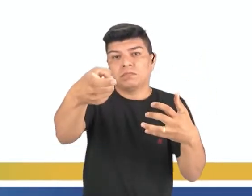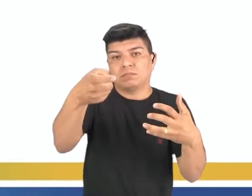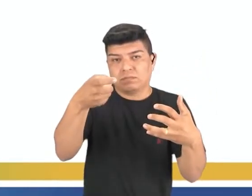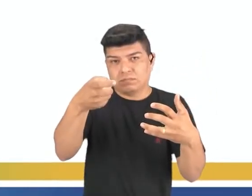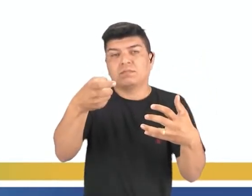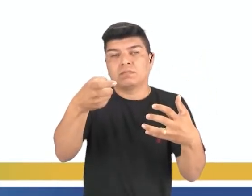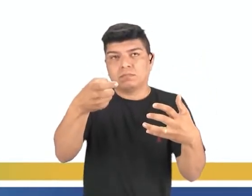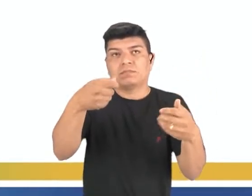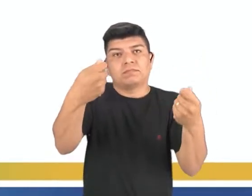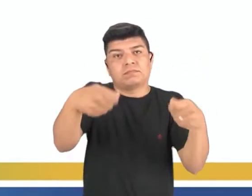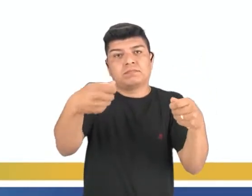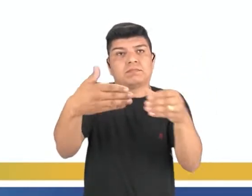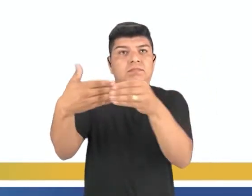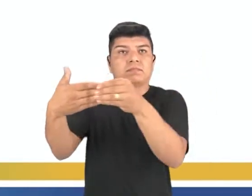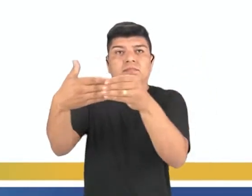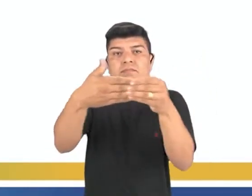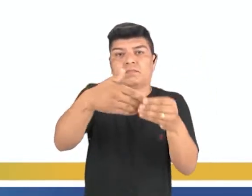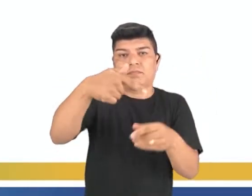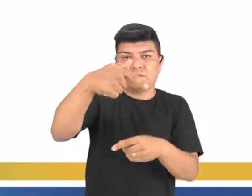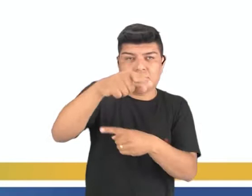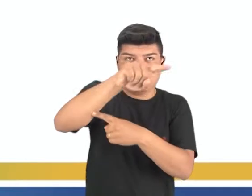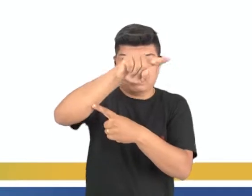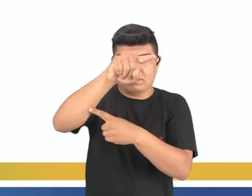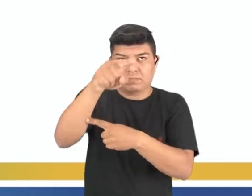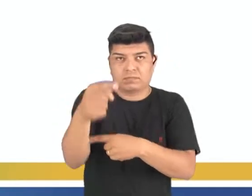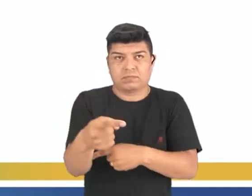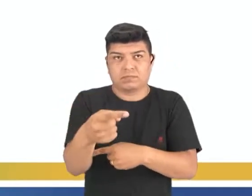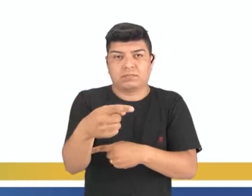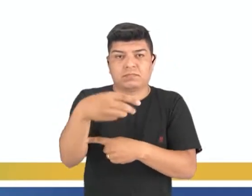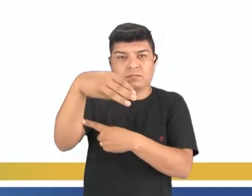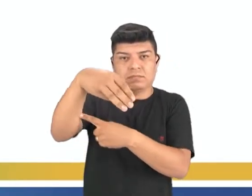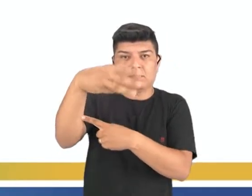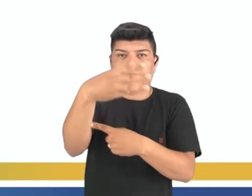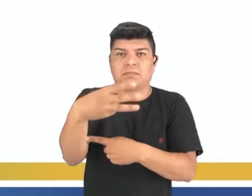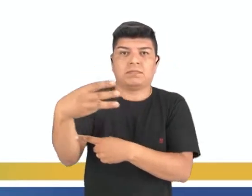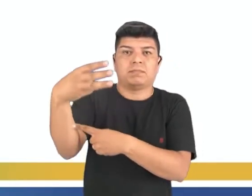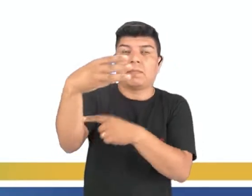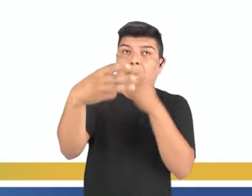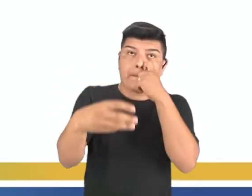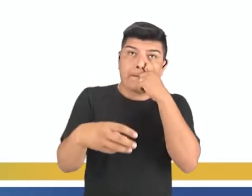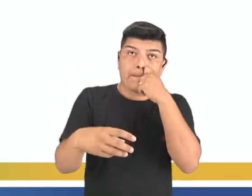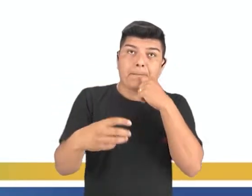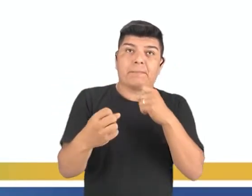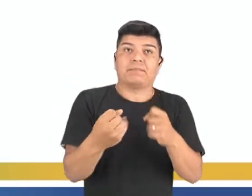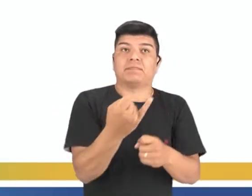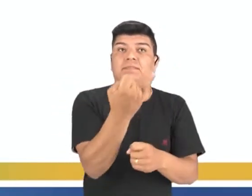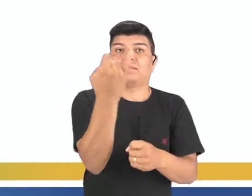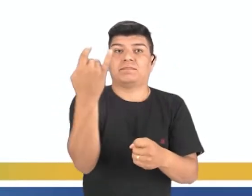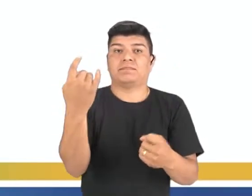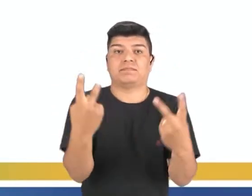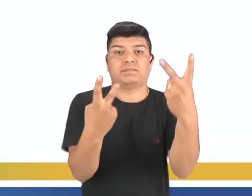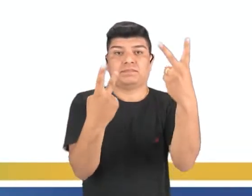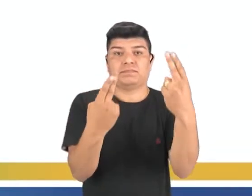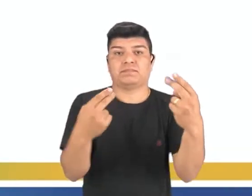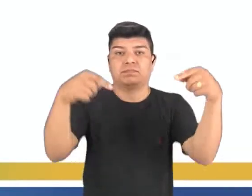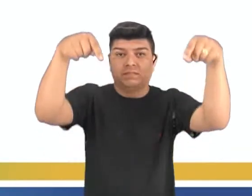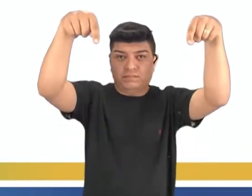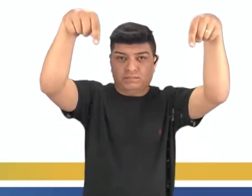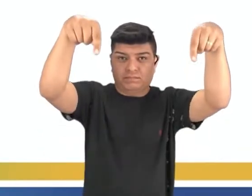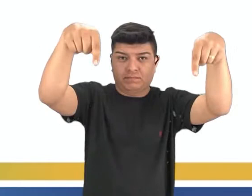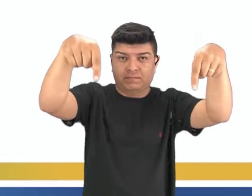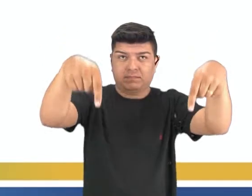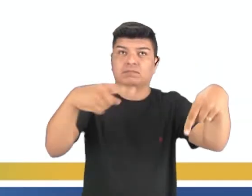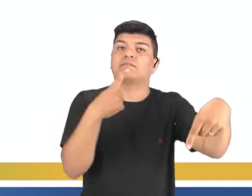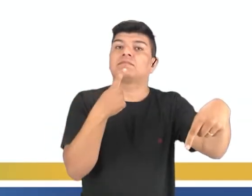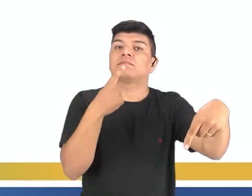para transportar 7.000 metros cúbicos de areia. Então, observe que quando a quantidade de areia cresce, a quantidade de caminhões também deve